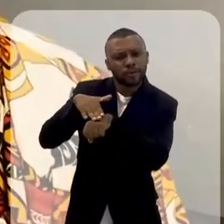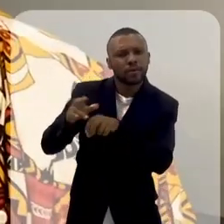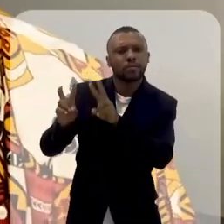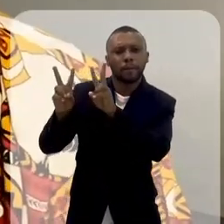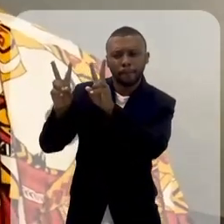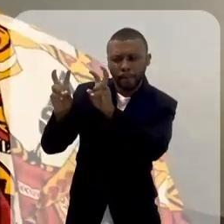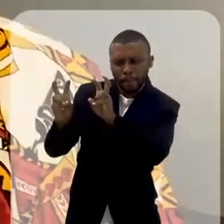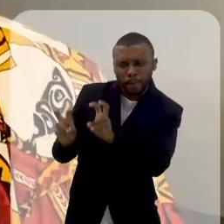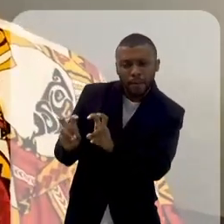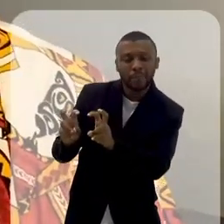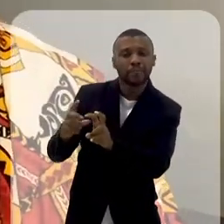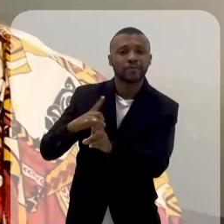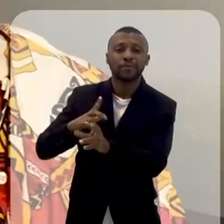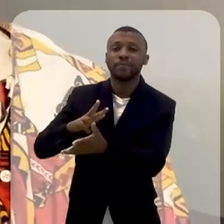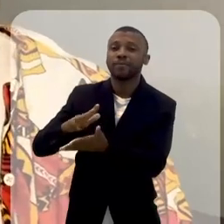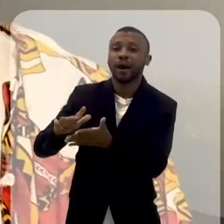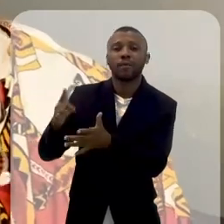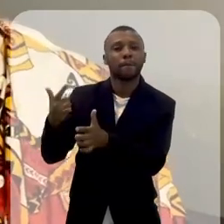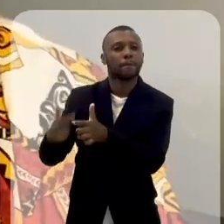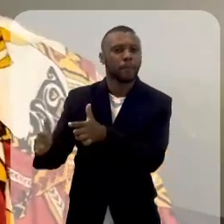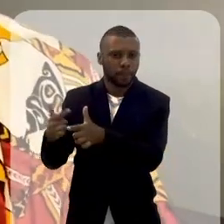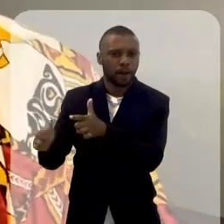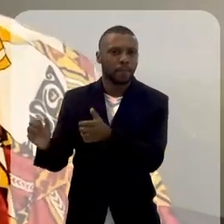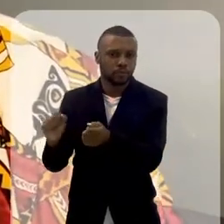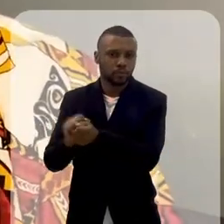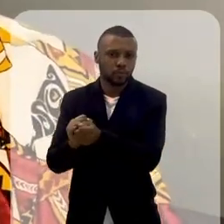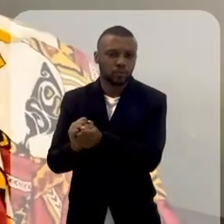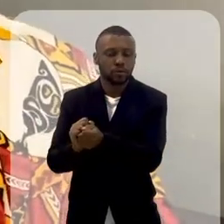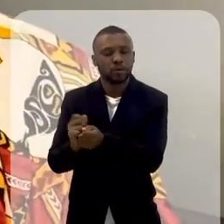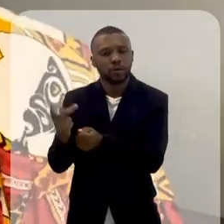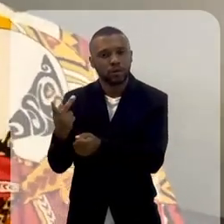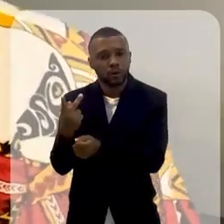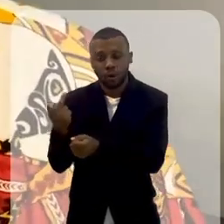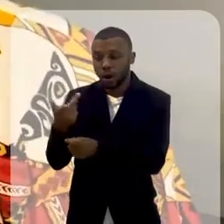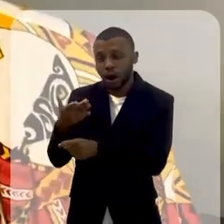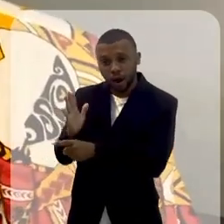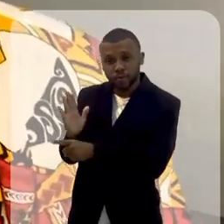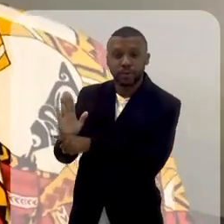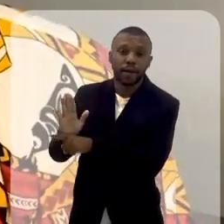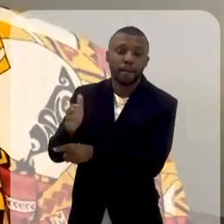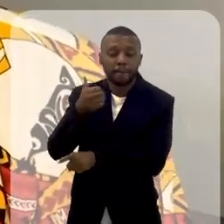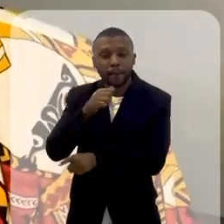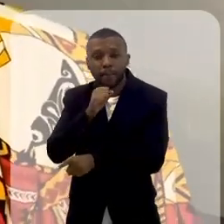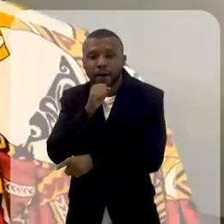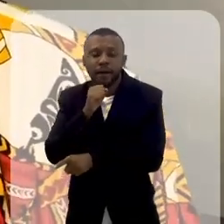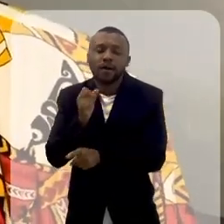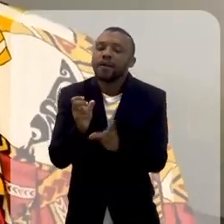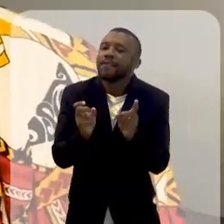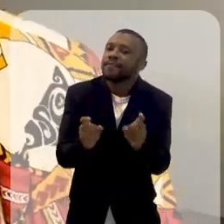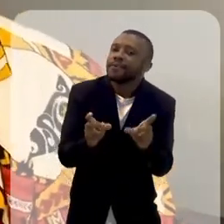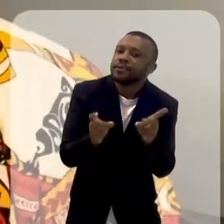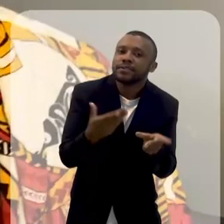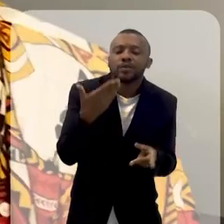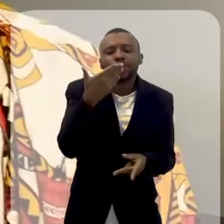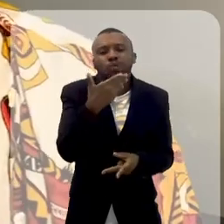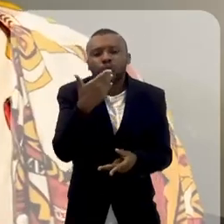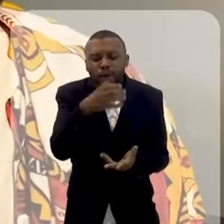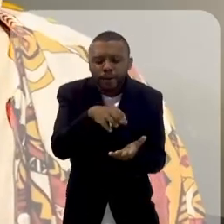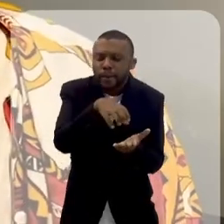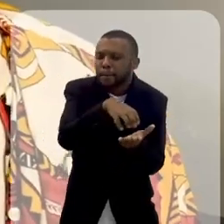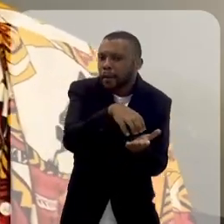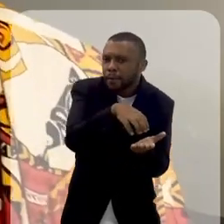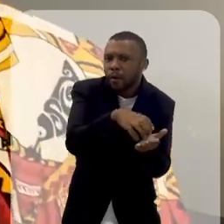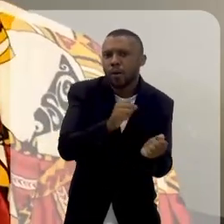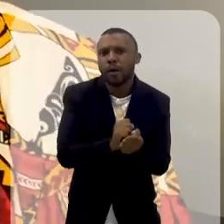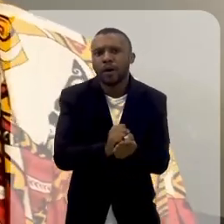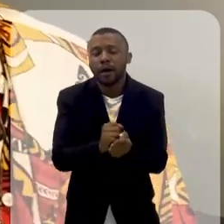sobre isso, a gente passou por vários perrengues juntos, né? E eu sou um cara que ajudei a minha mãe na adolescência, pô, vendi pamonha com a minha mãe